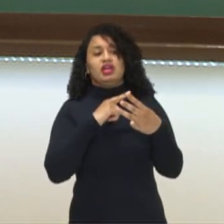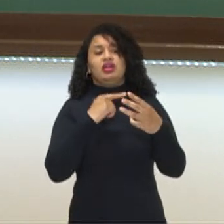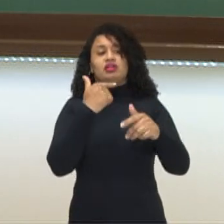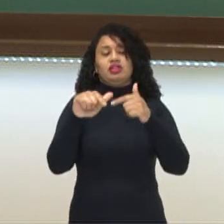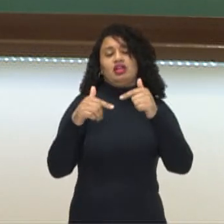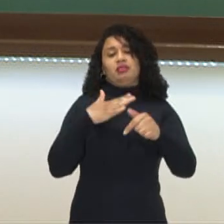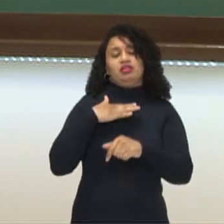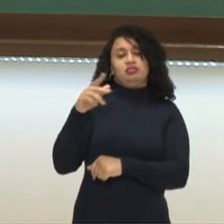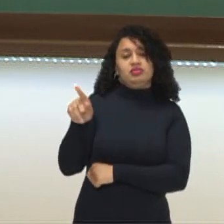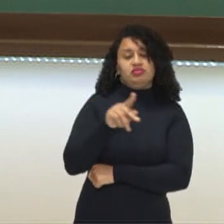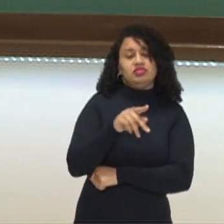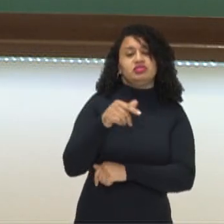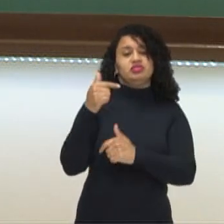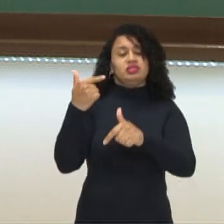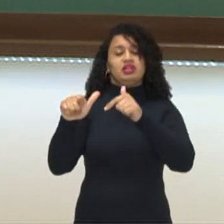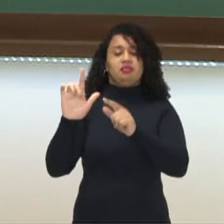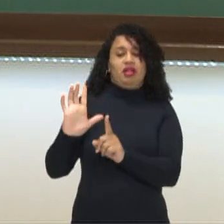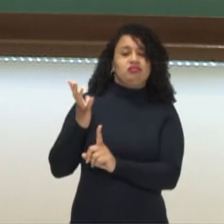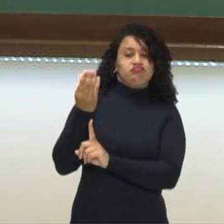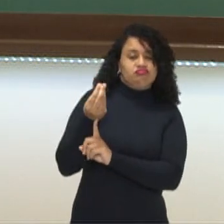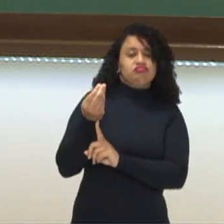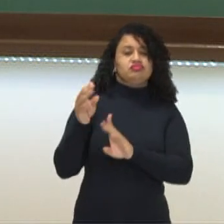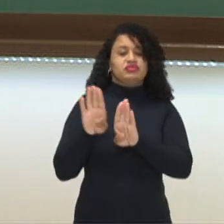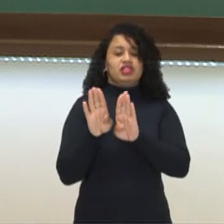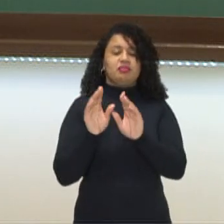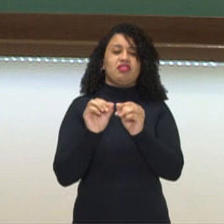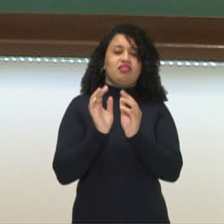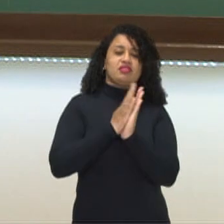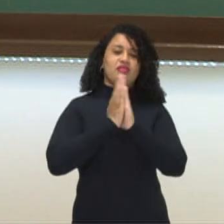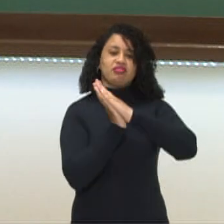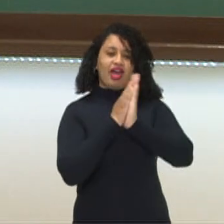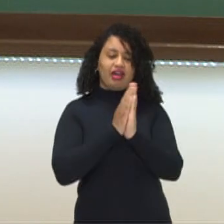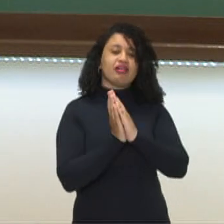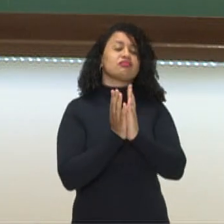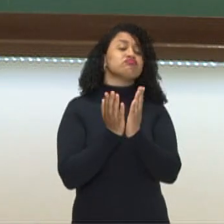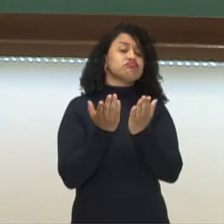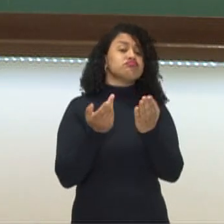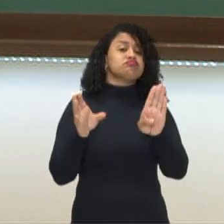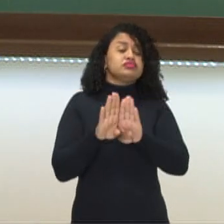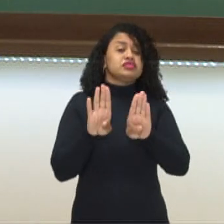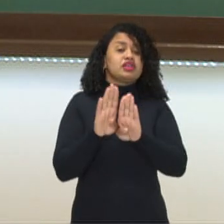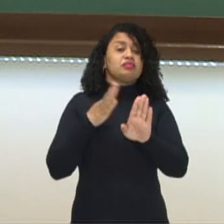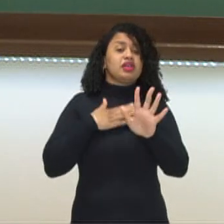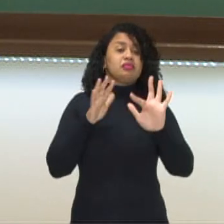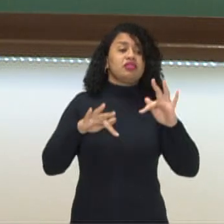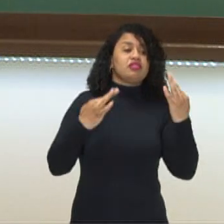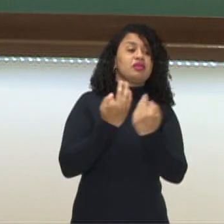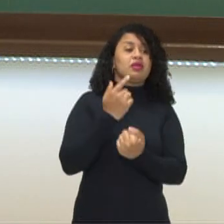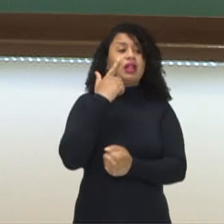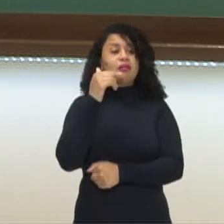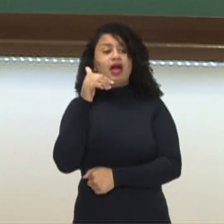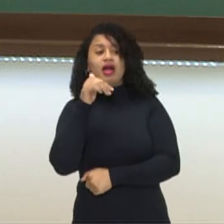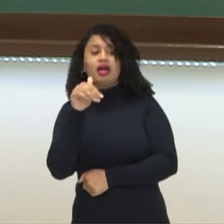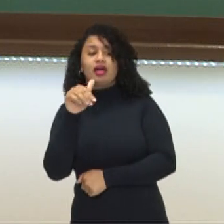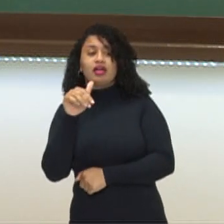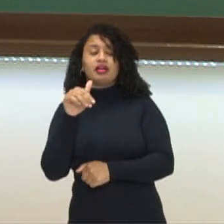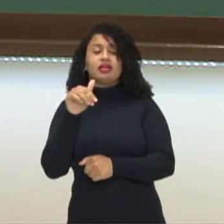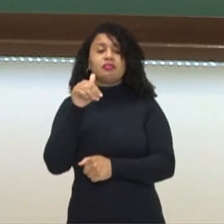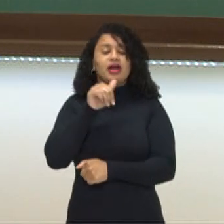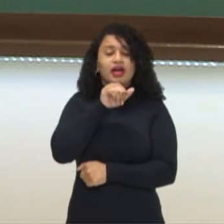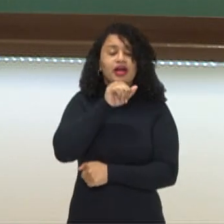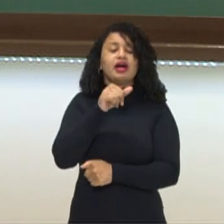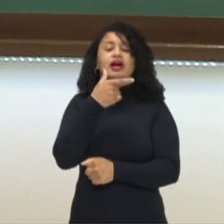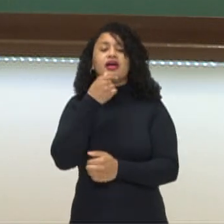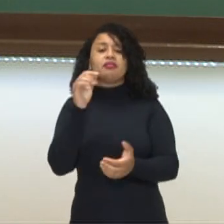como professora, meu trabalho quanto artista, como bonequeira, né? E também a minha família, meus pais, marido, filhos,